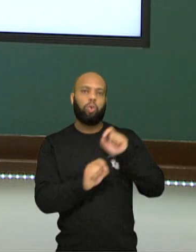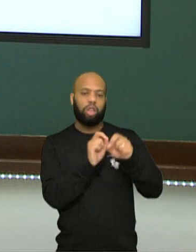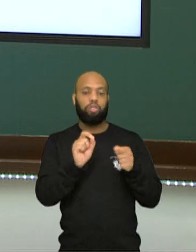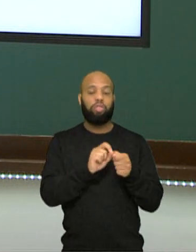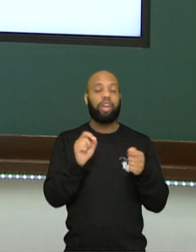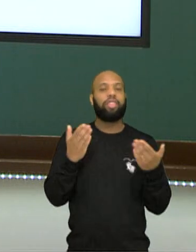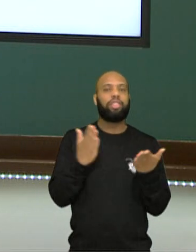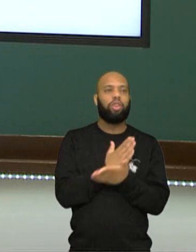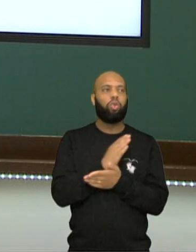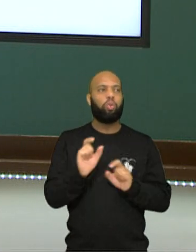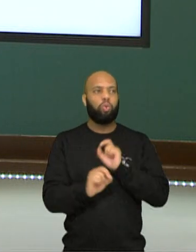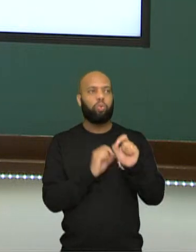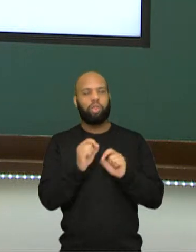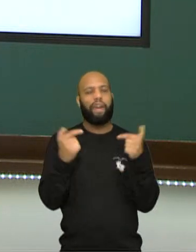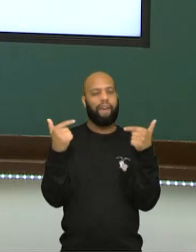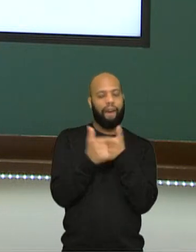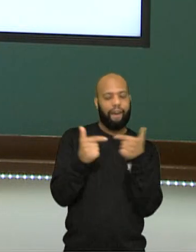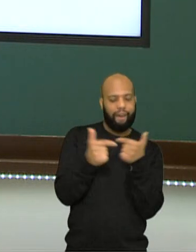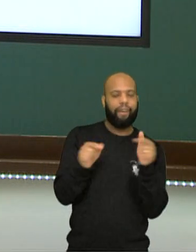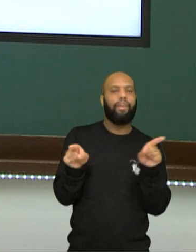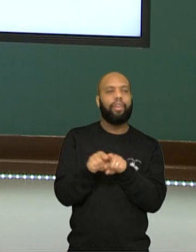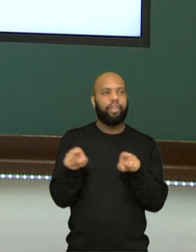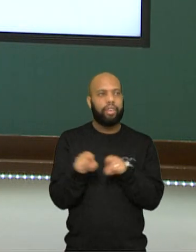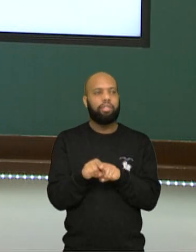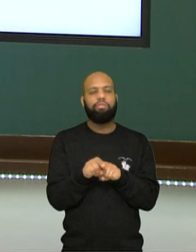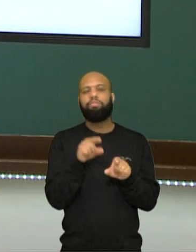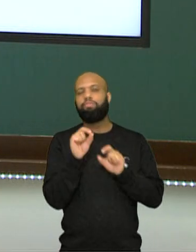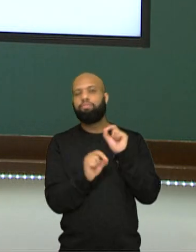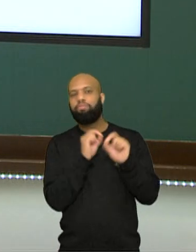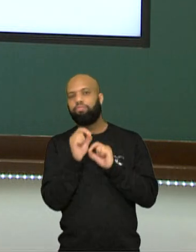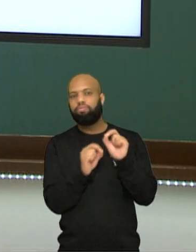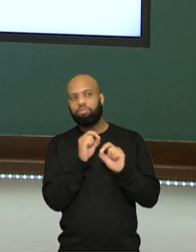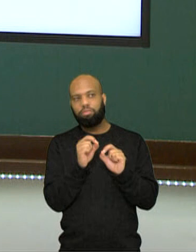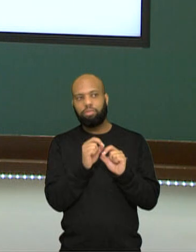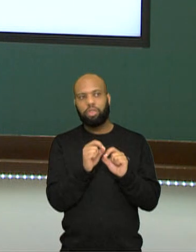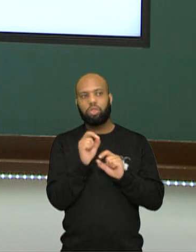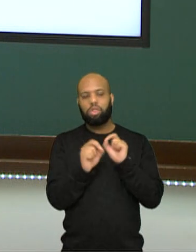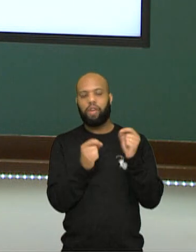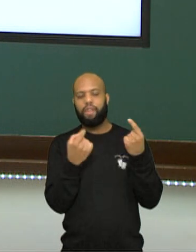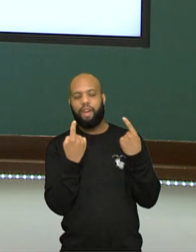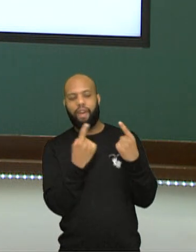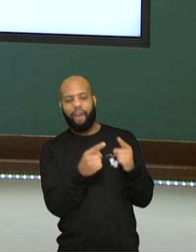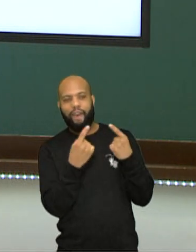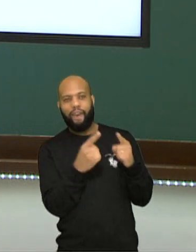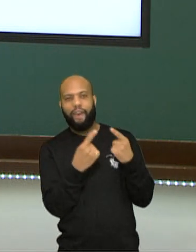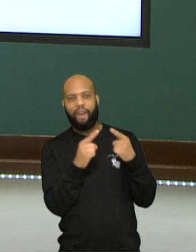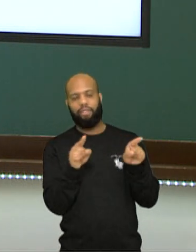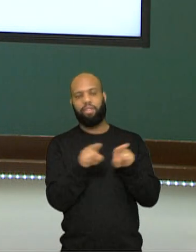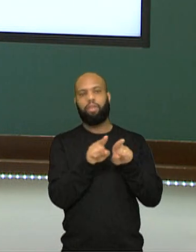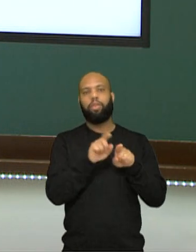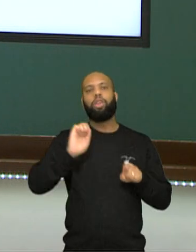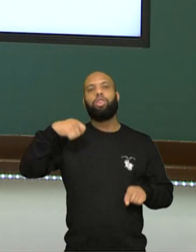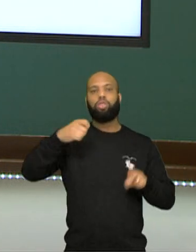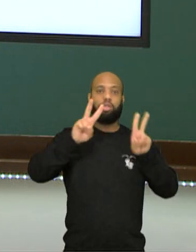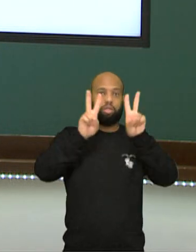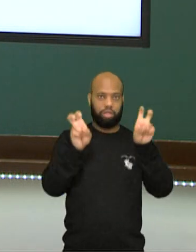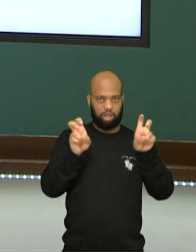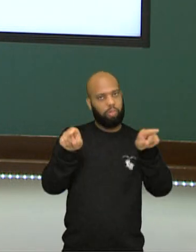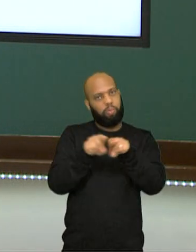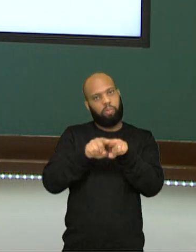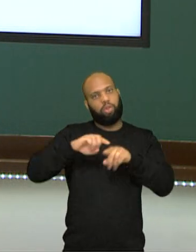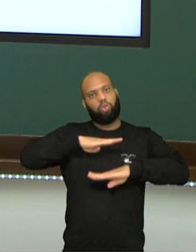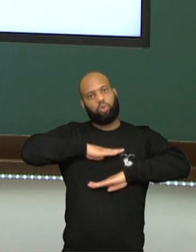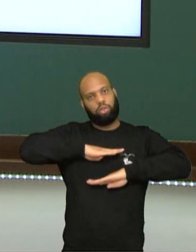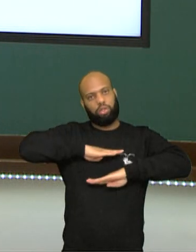insinuação, faz uma sátira, faz uma certa ridicularização da temática ou da